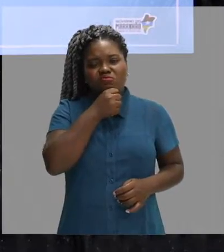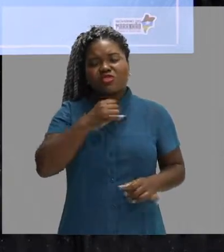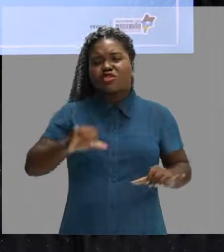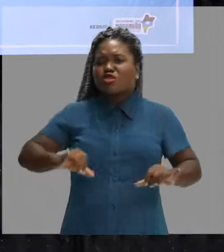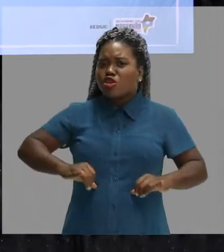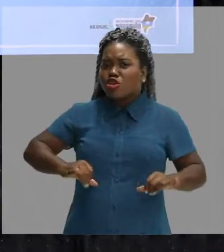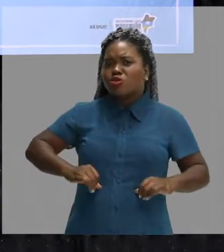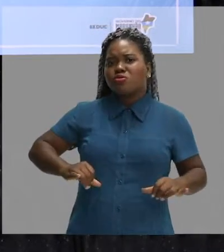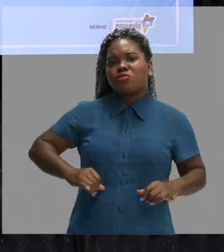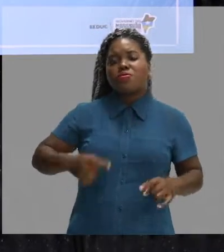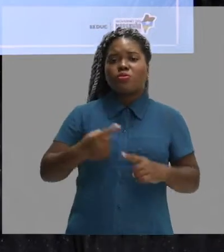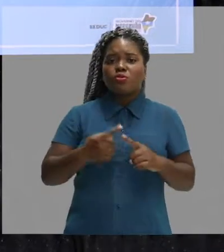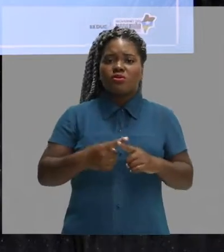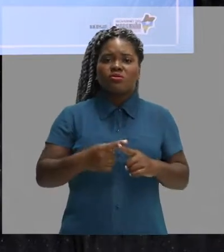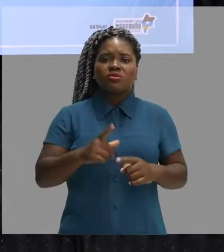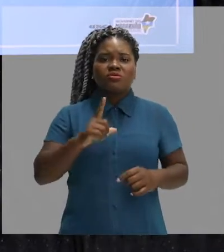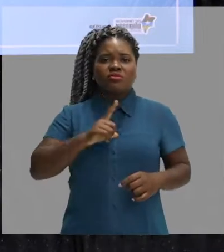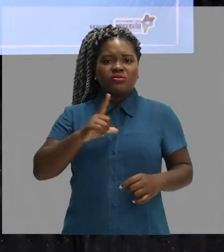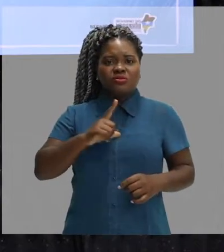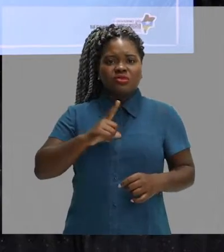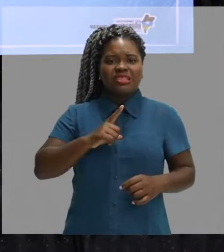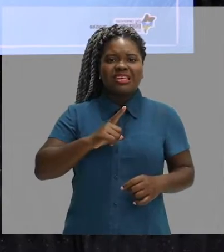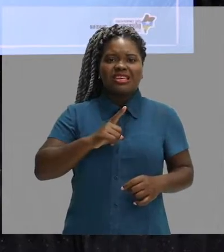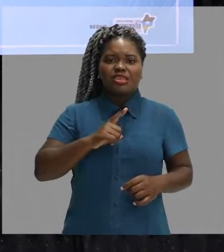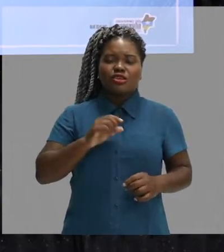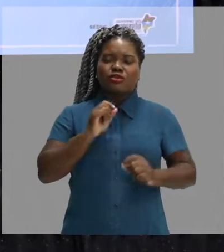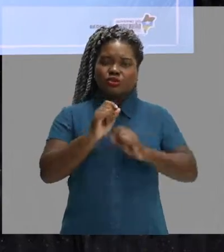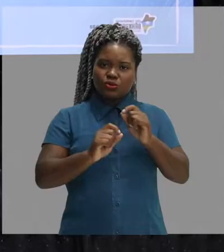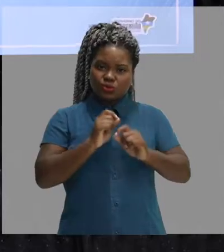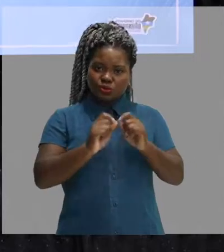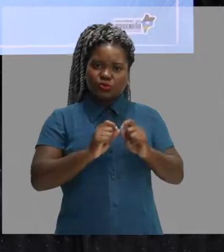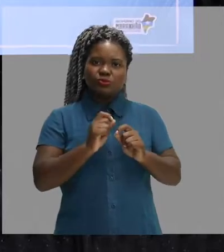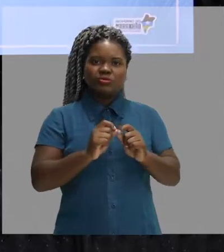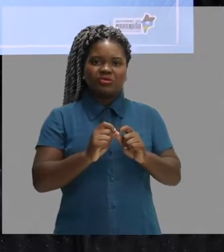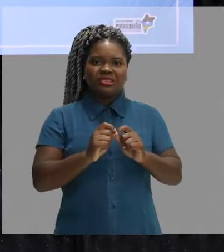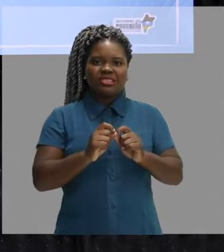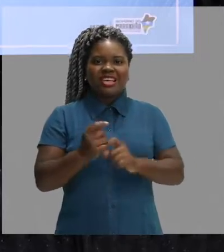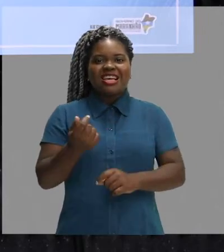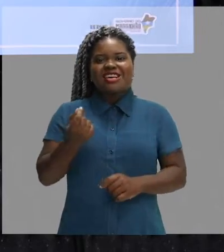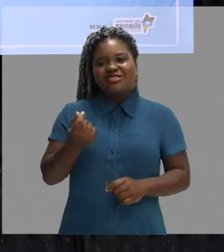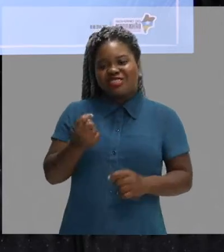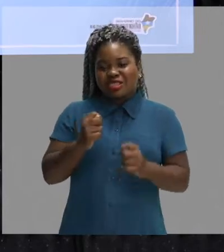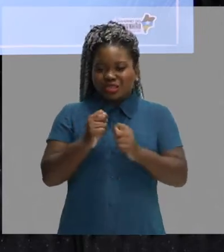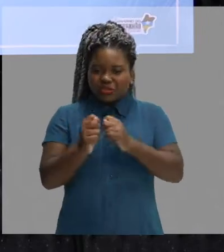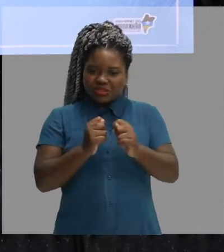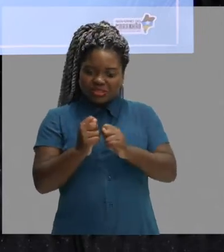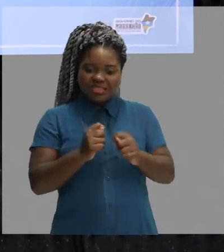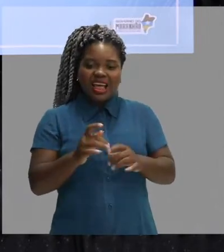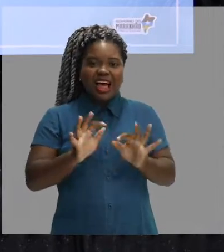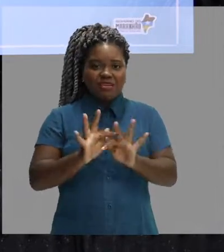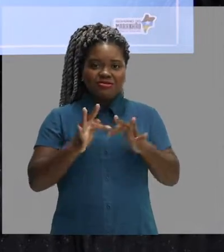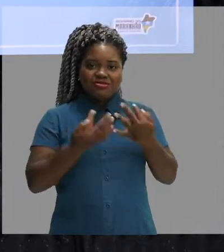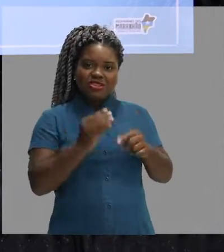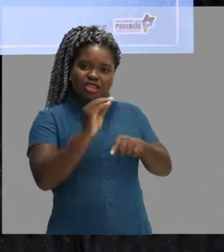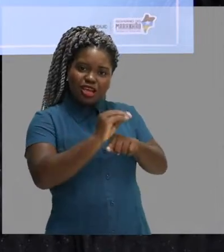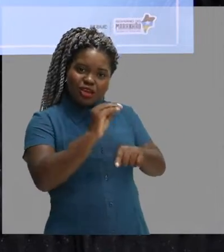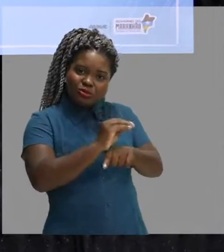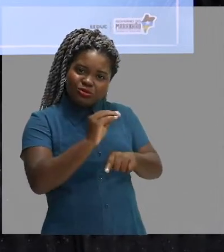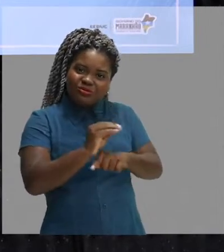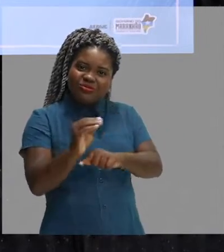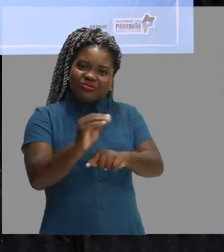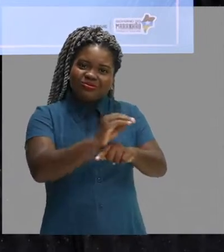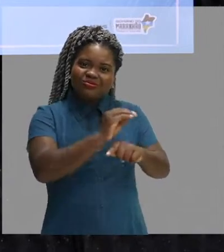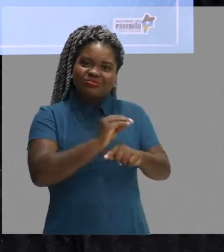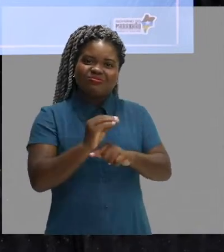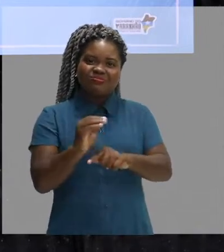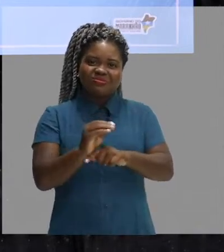capital, do salário, do patrimônio por parte das pessoas da família ou de fora da família que cuidam dessa pessoa idosa. Então ela retém